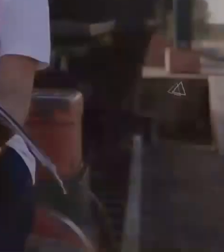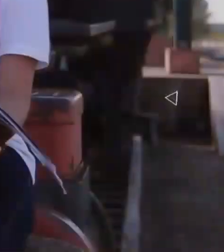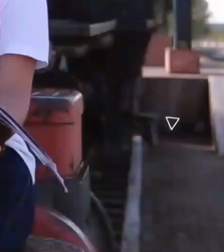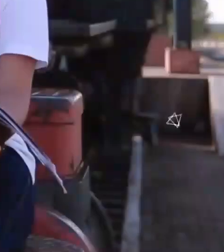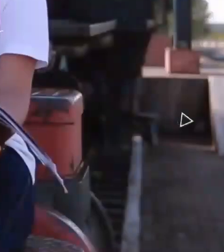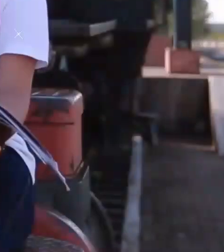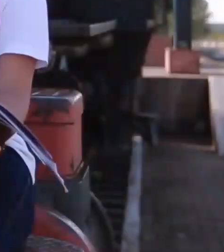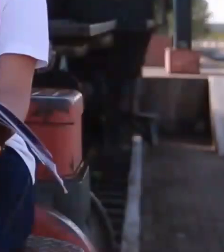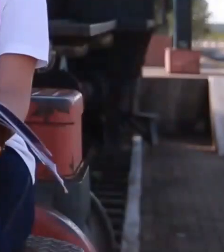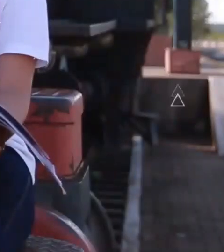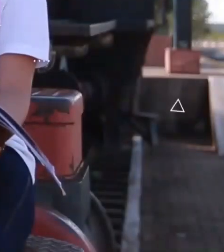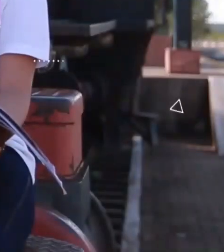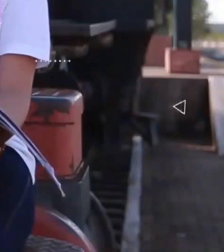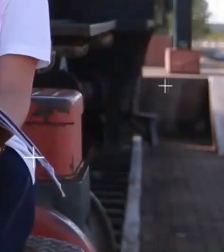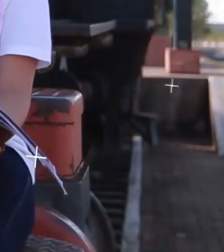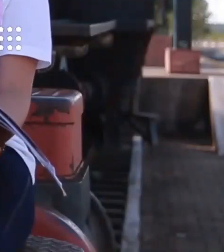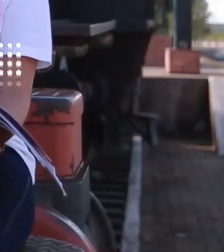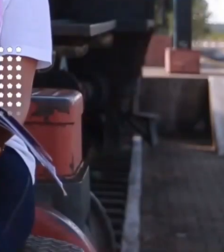o